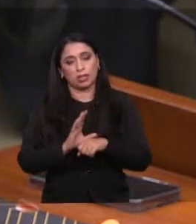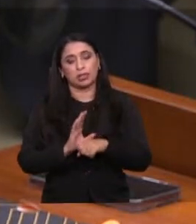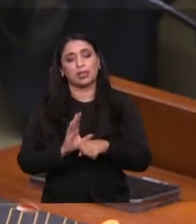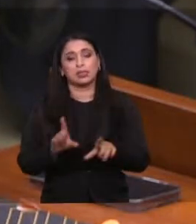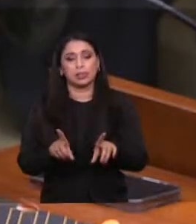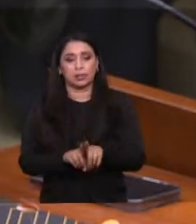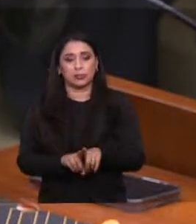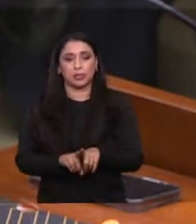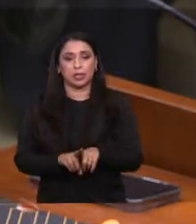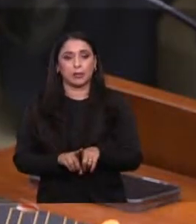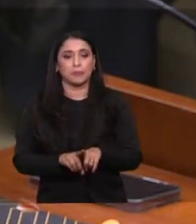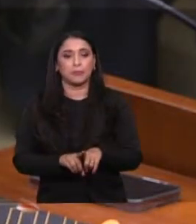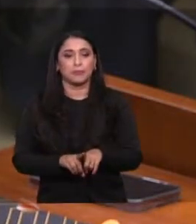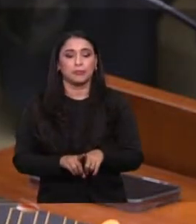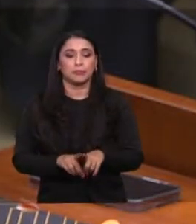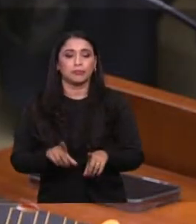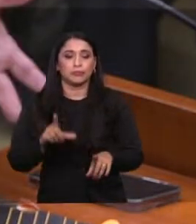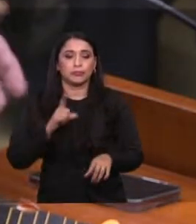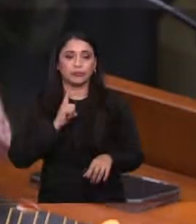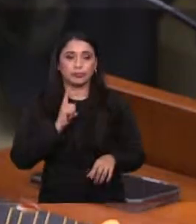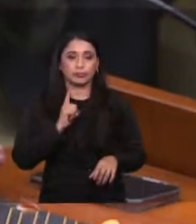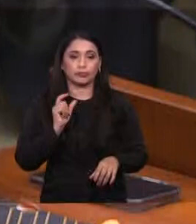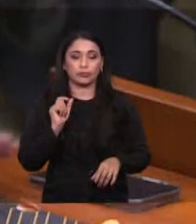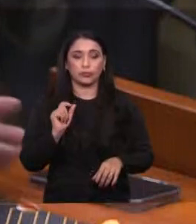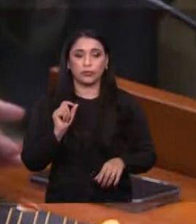sucessivamente, que haja uma